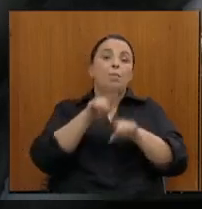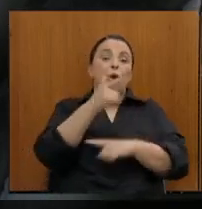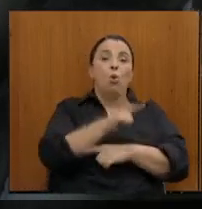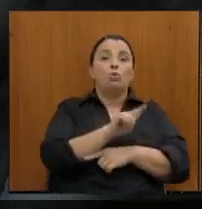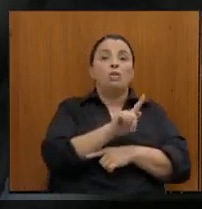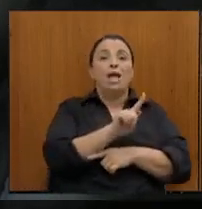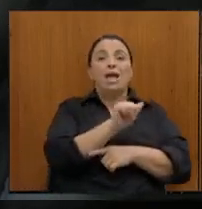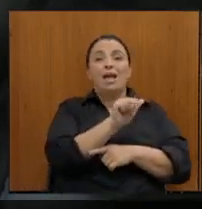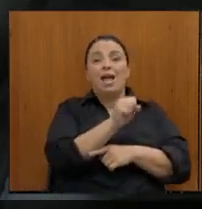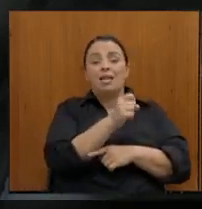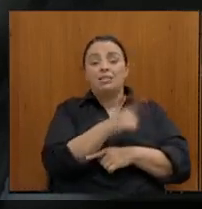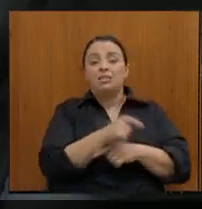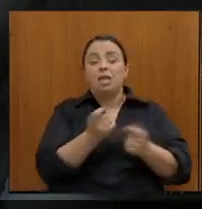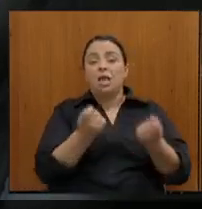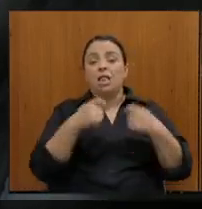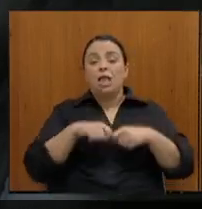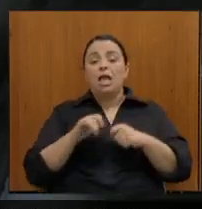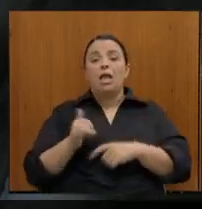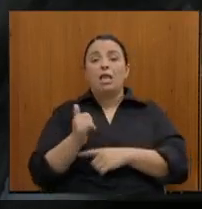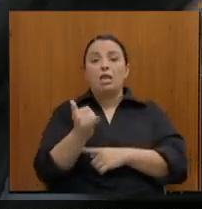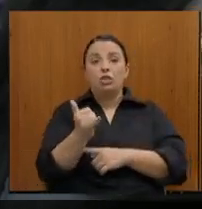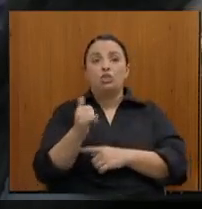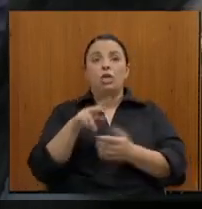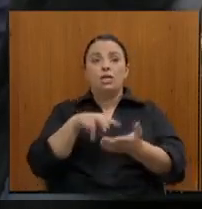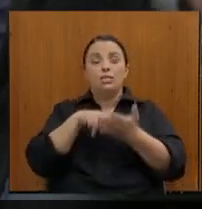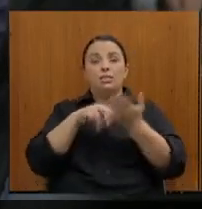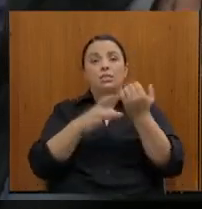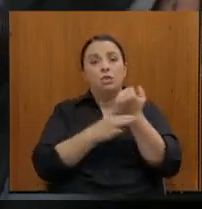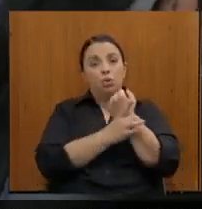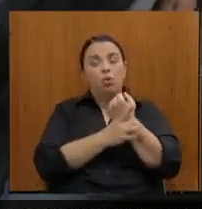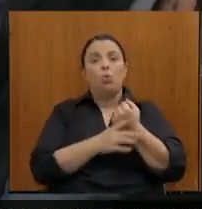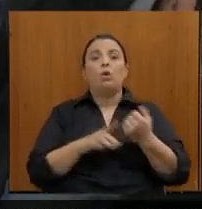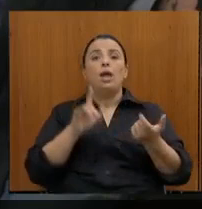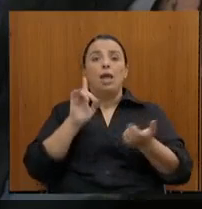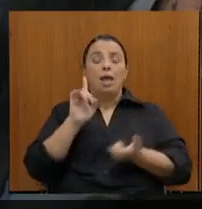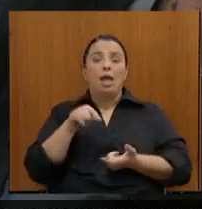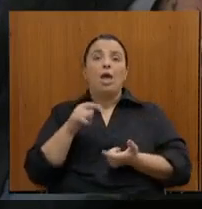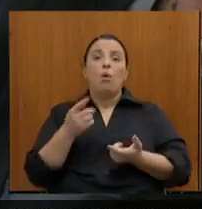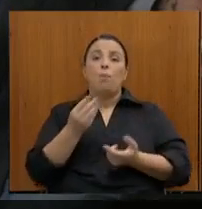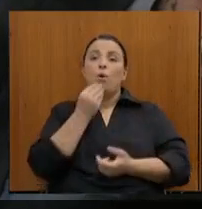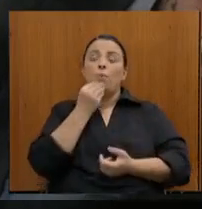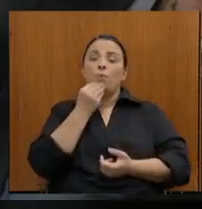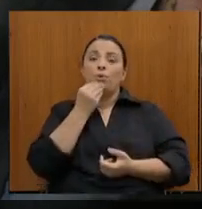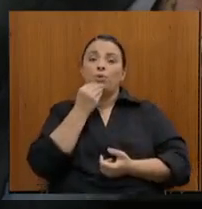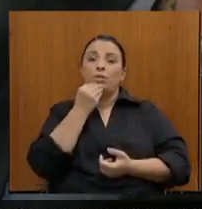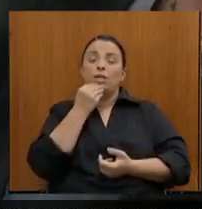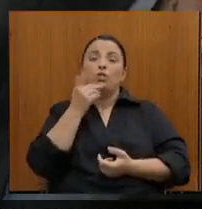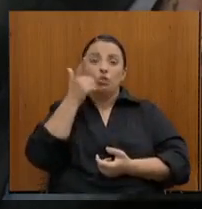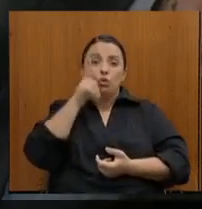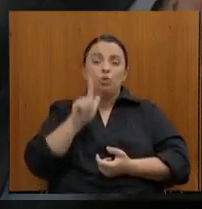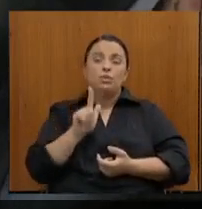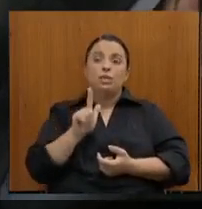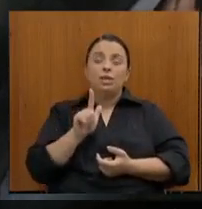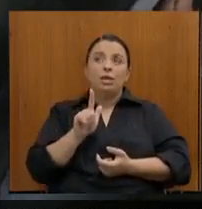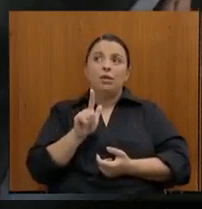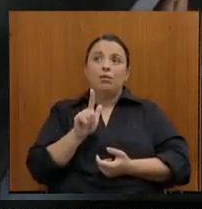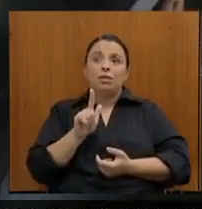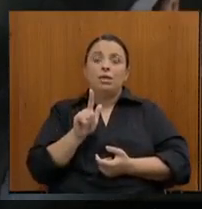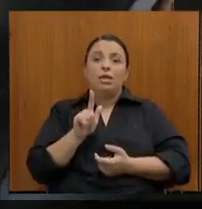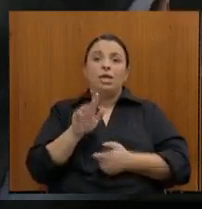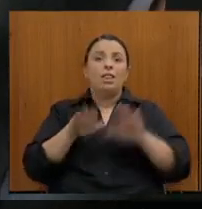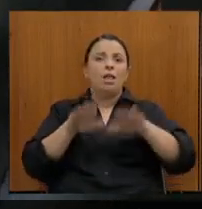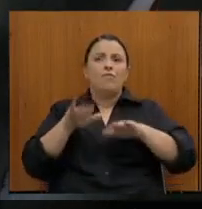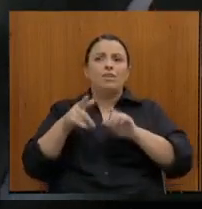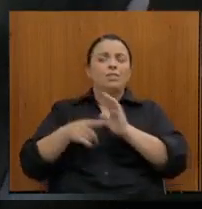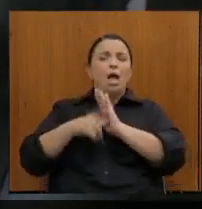fontes energéticas seguras compõem uma oportunidade de alcança jamais sonhada pelos sociedade humana